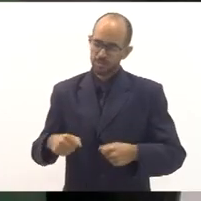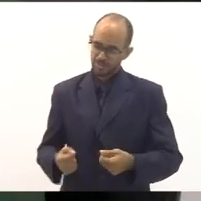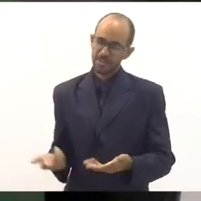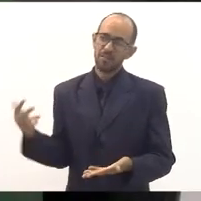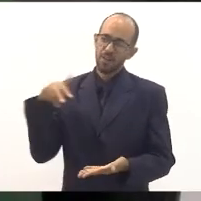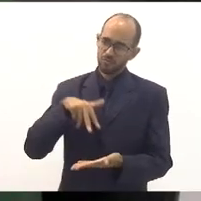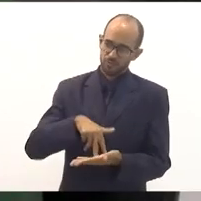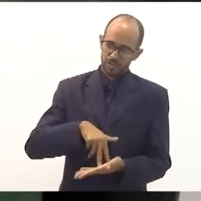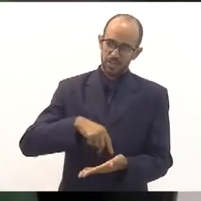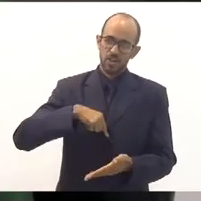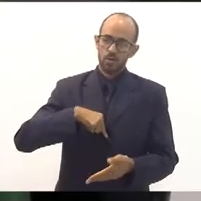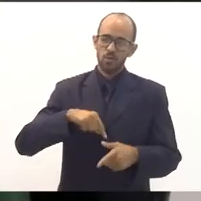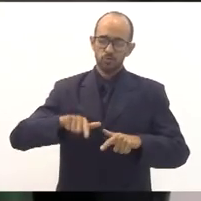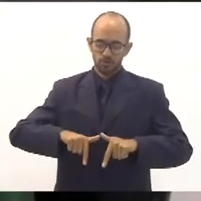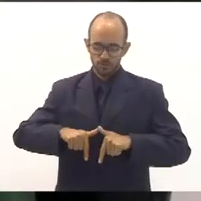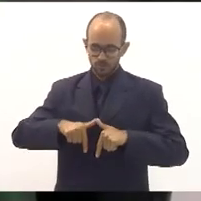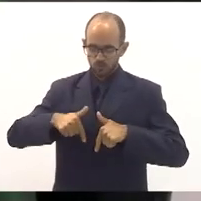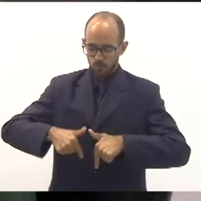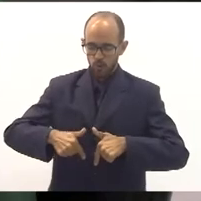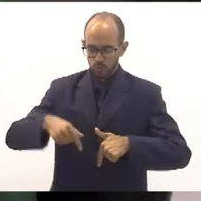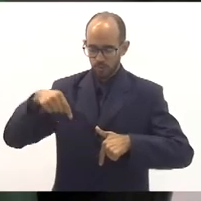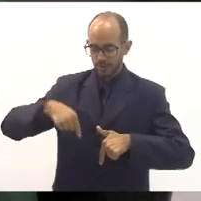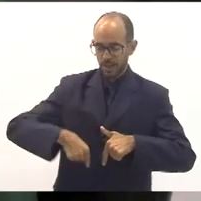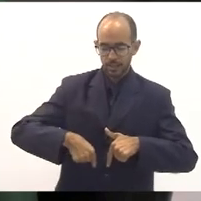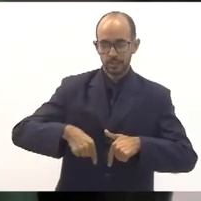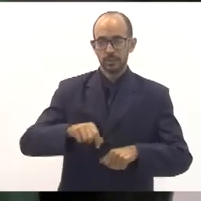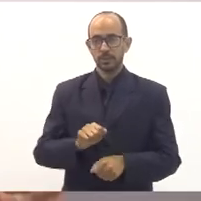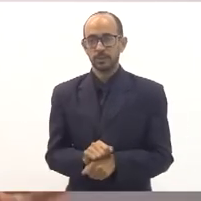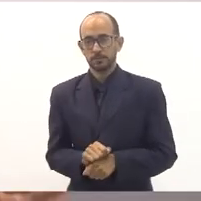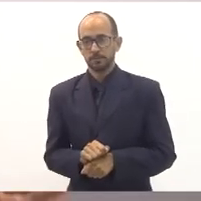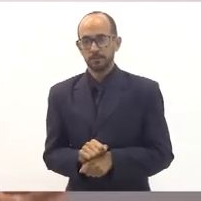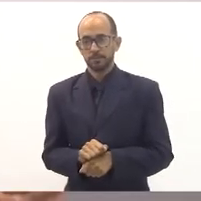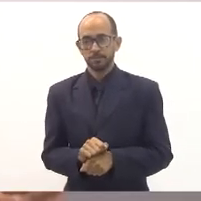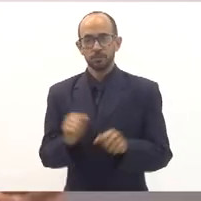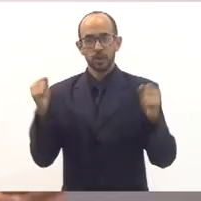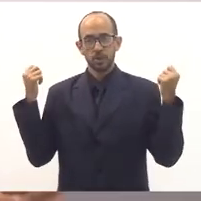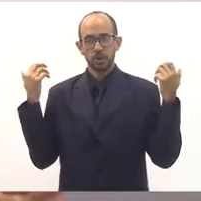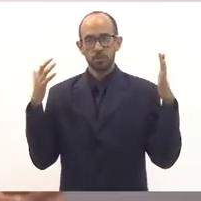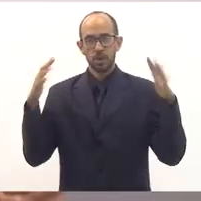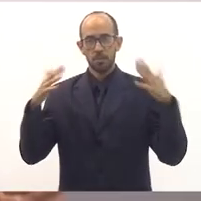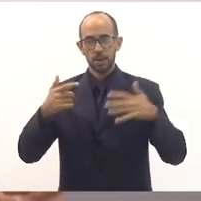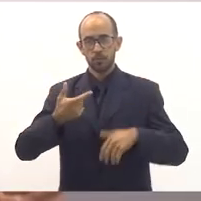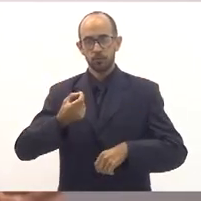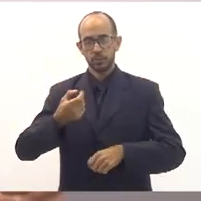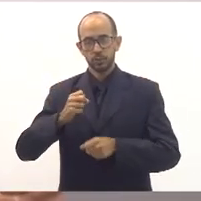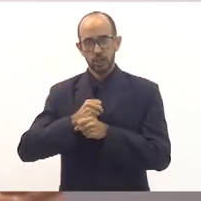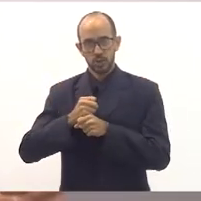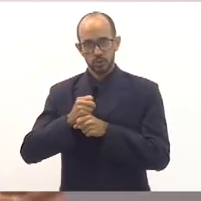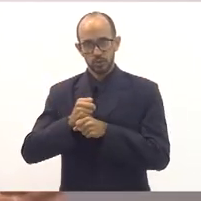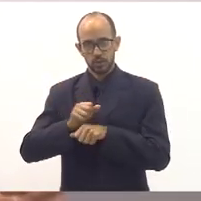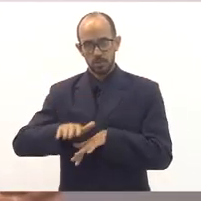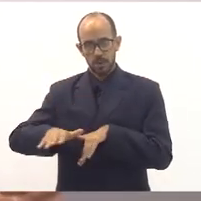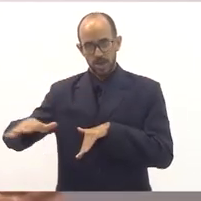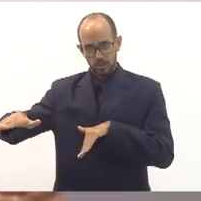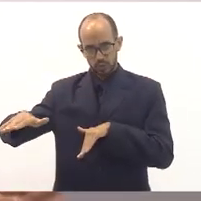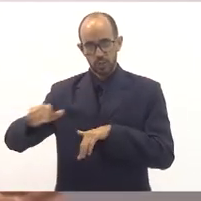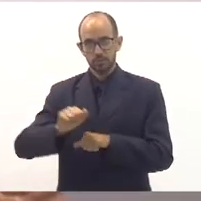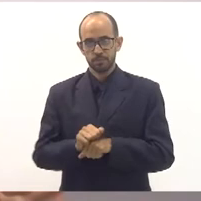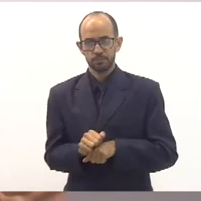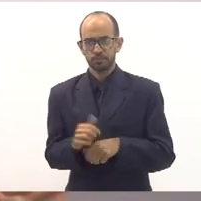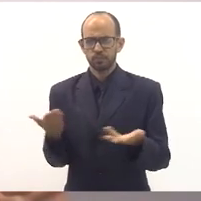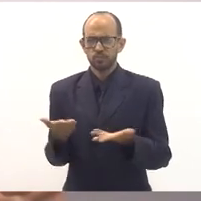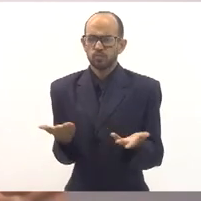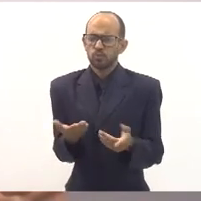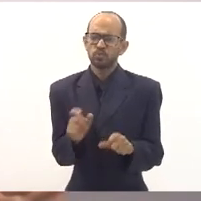eu fiz um esforço muito grande para estar presente aqui nessa audiência comemorando os 20 anos de marcha da maconha hoje